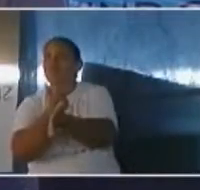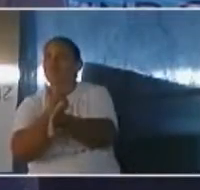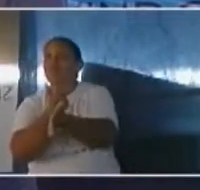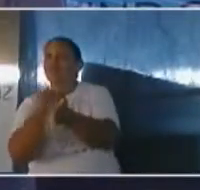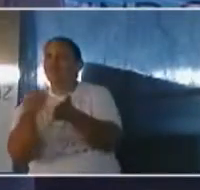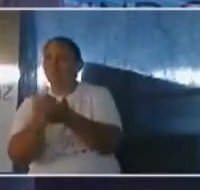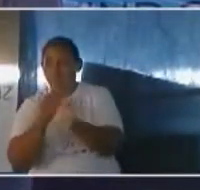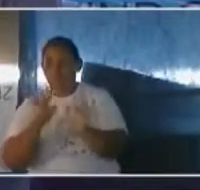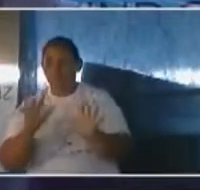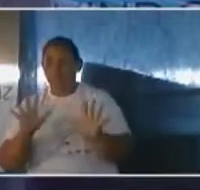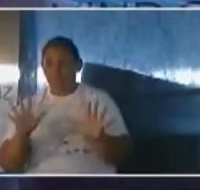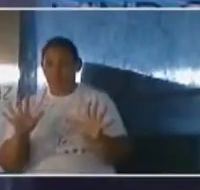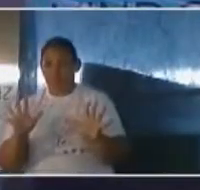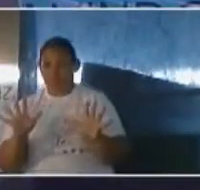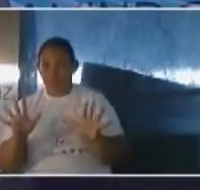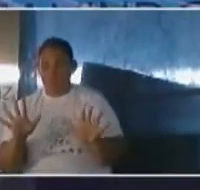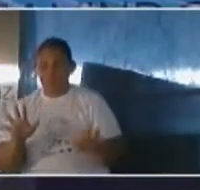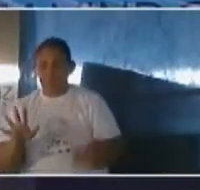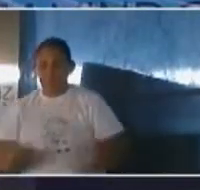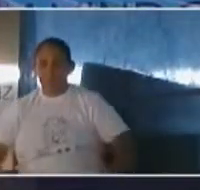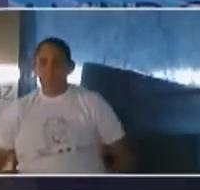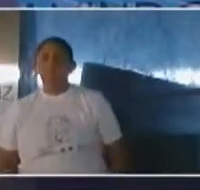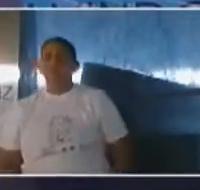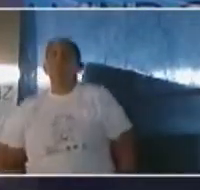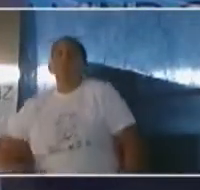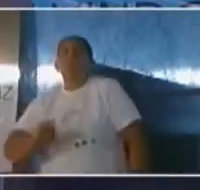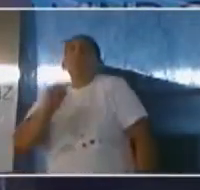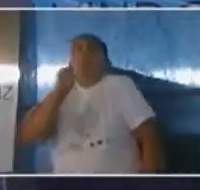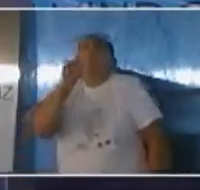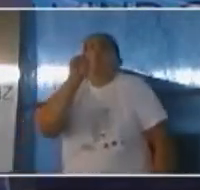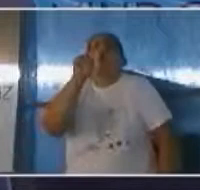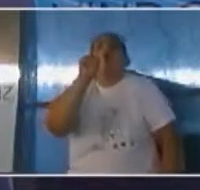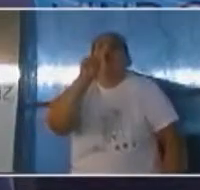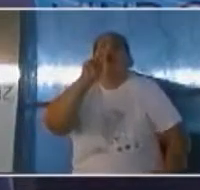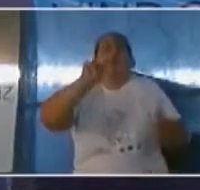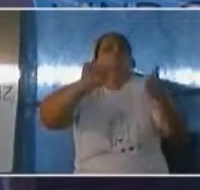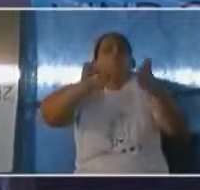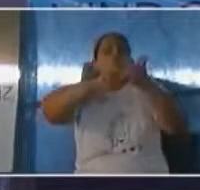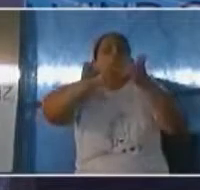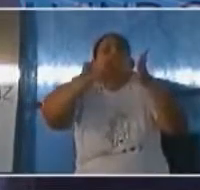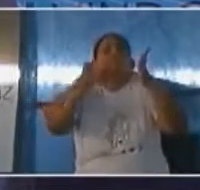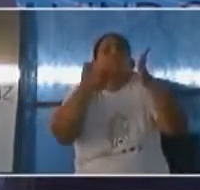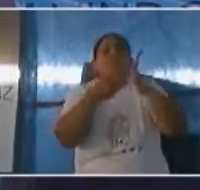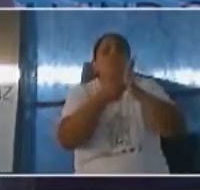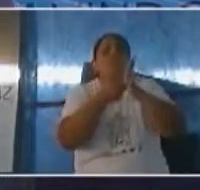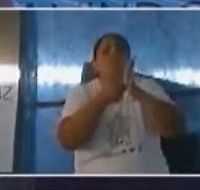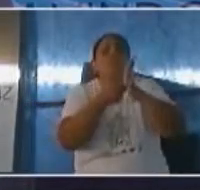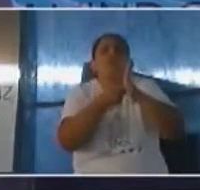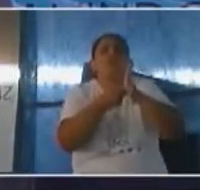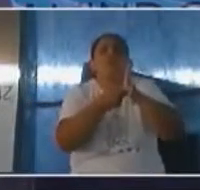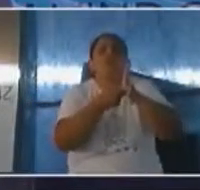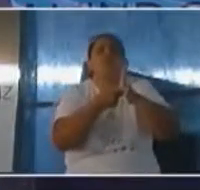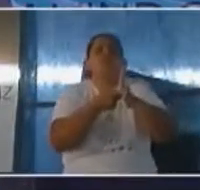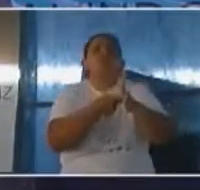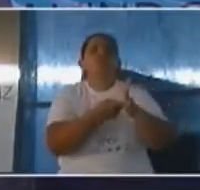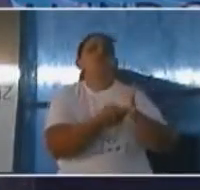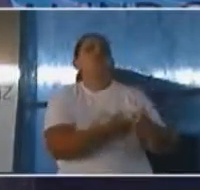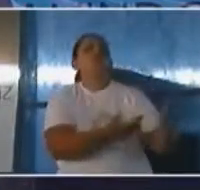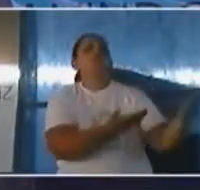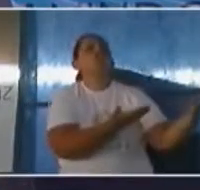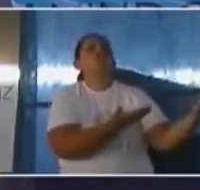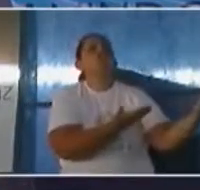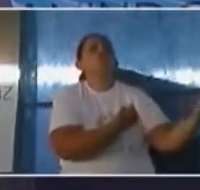Pergunta é, o que significa ser geração de Deus hoje,